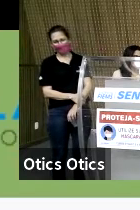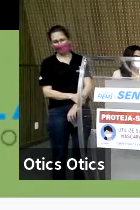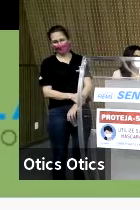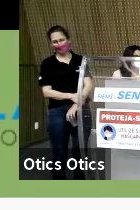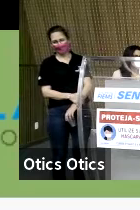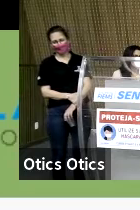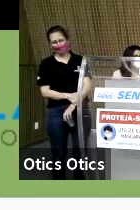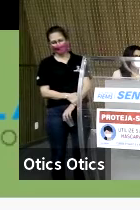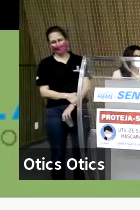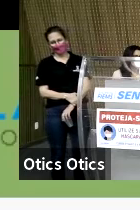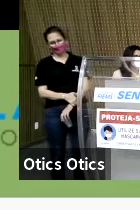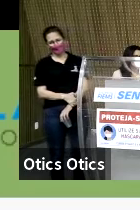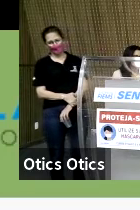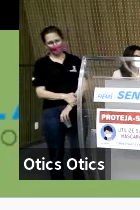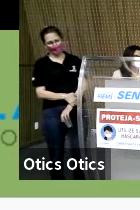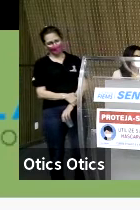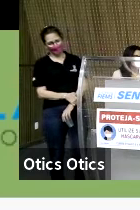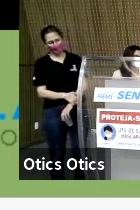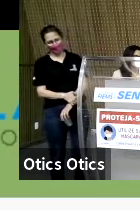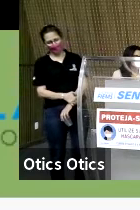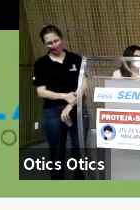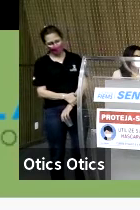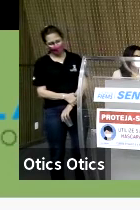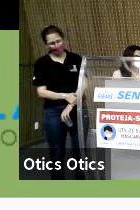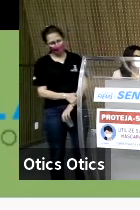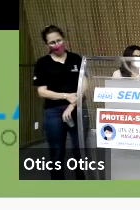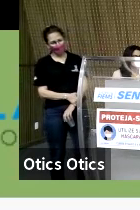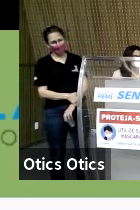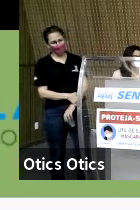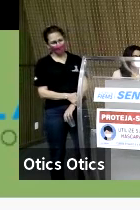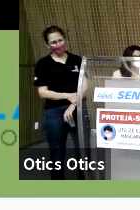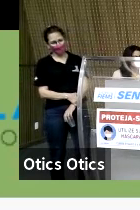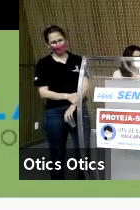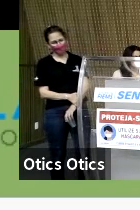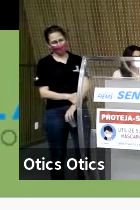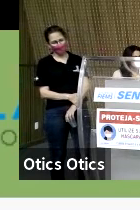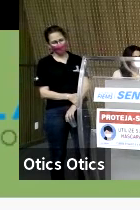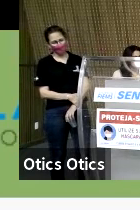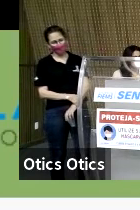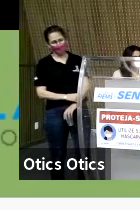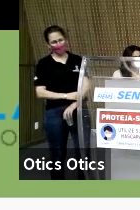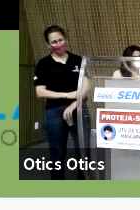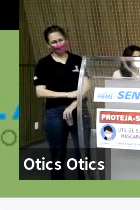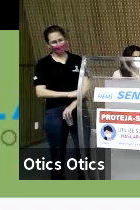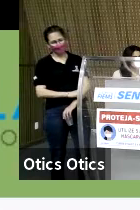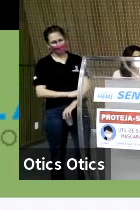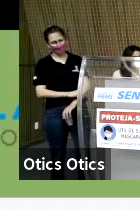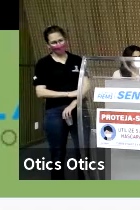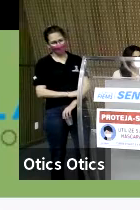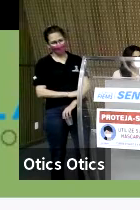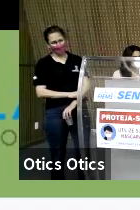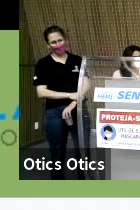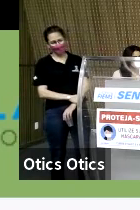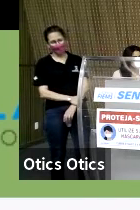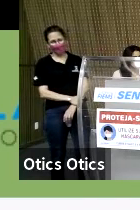unidade, todo paciente que é atendido, ele tem duas medidas de pressão no mínimo, a de entrada e a dentro do consultório. Falta de registro também.